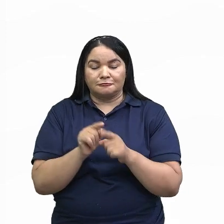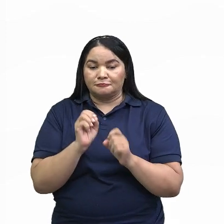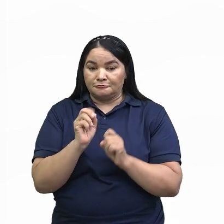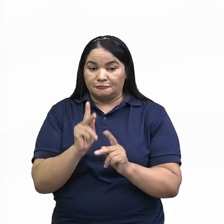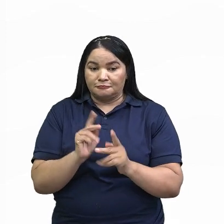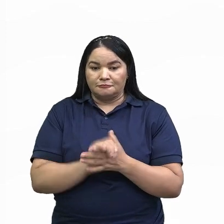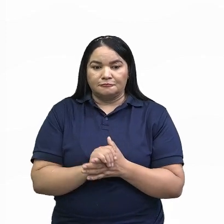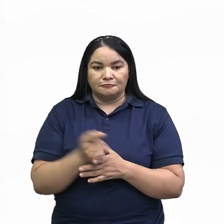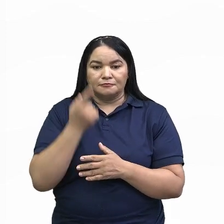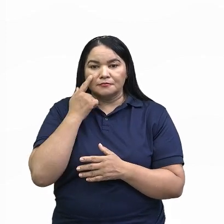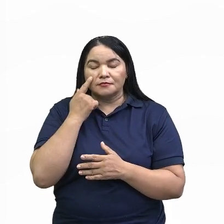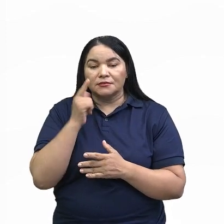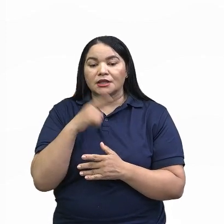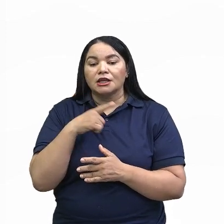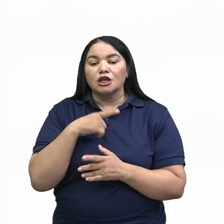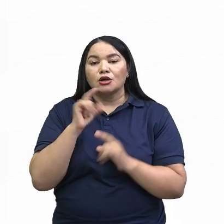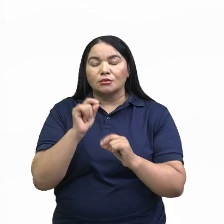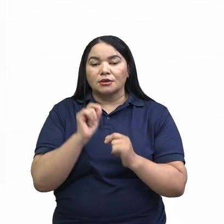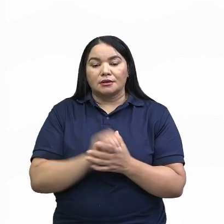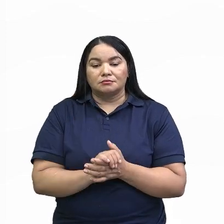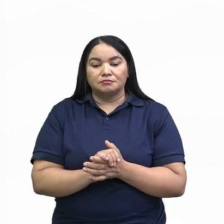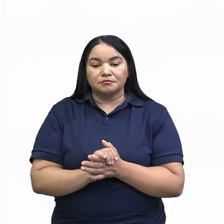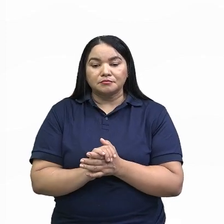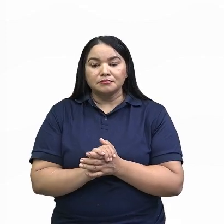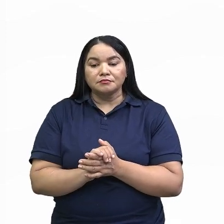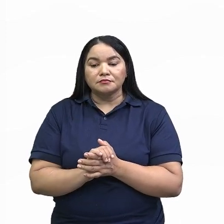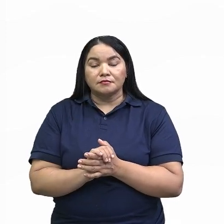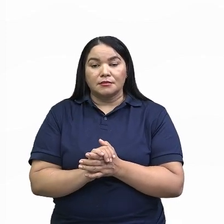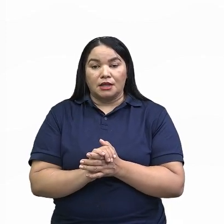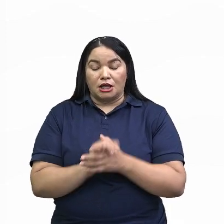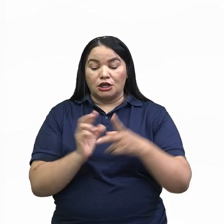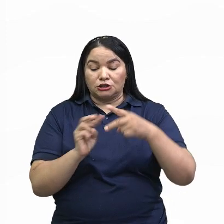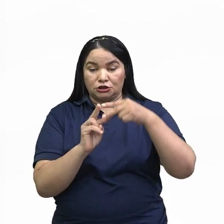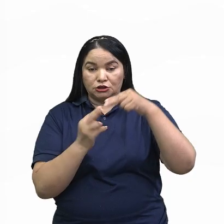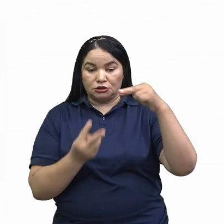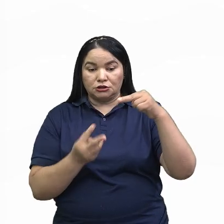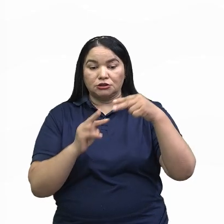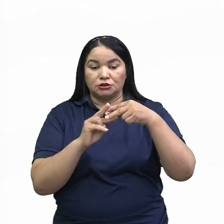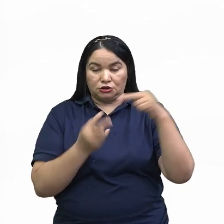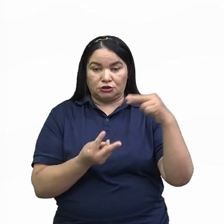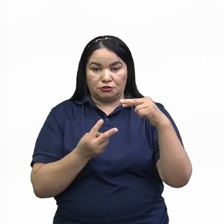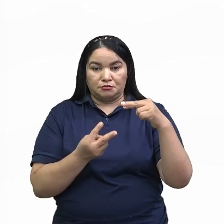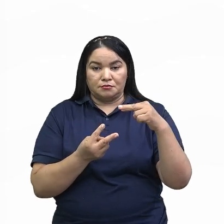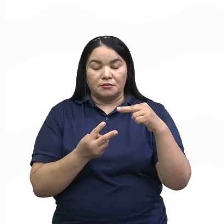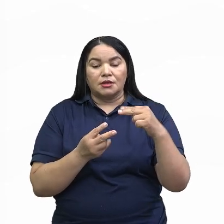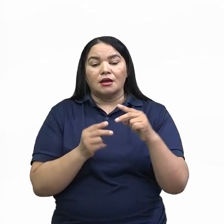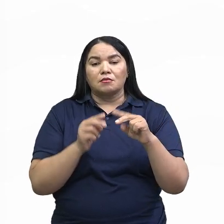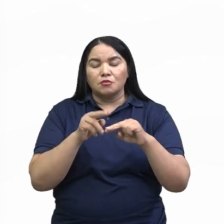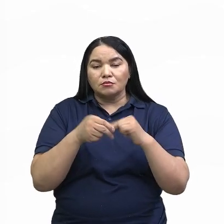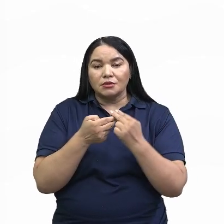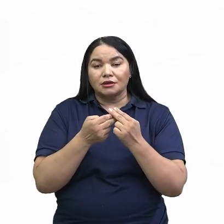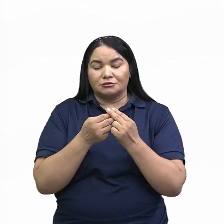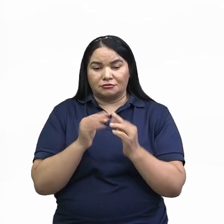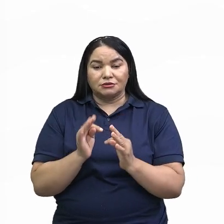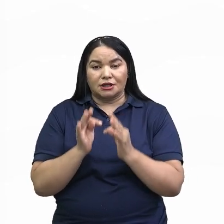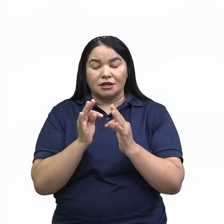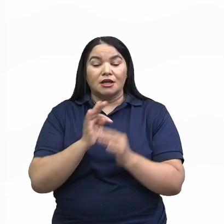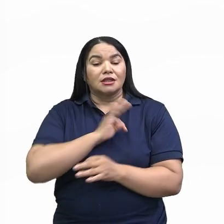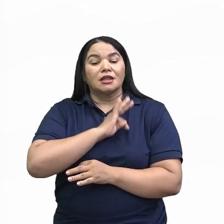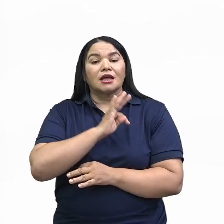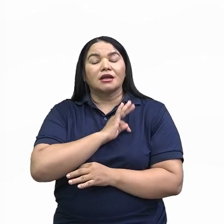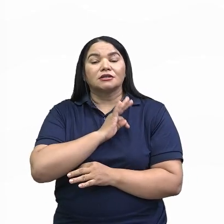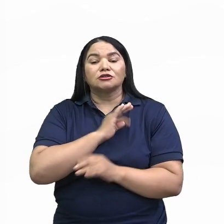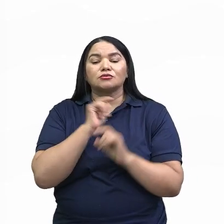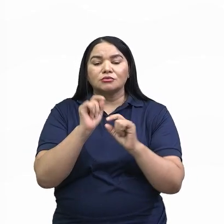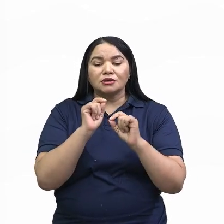genética. Ela consiste na manipulação direta dos genes de um organismo, geralmente através de técnicas artificiais.